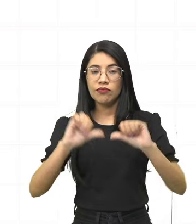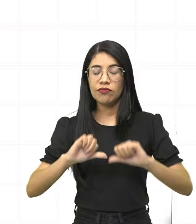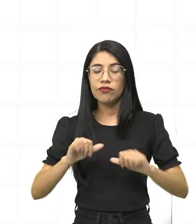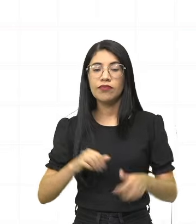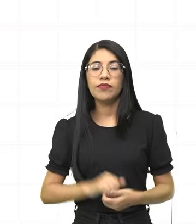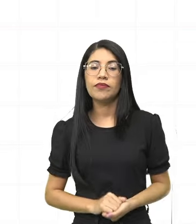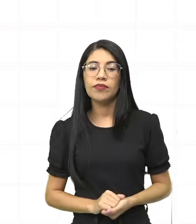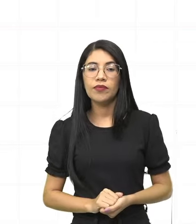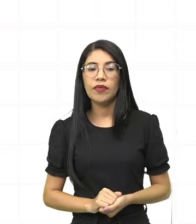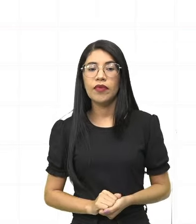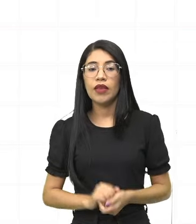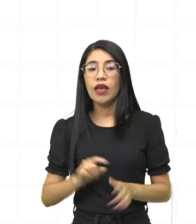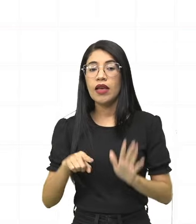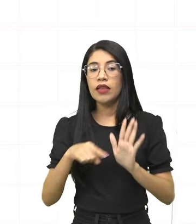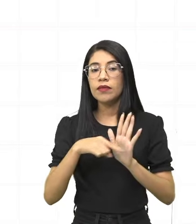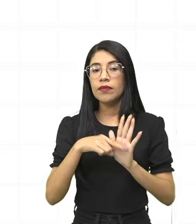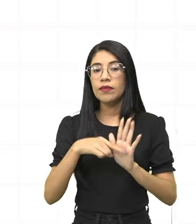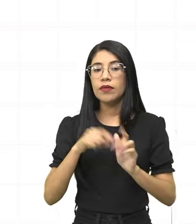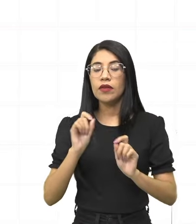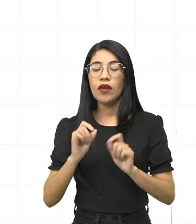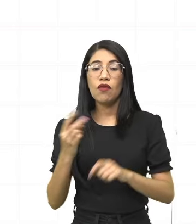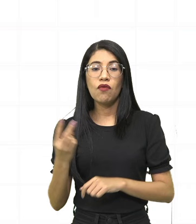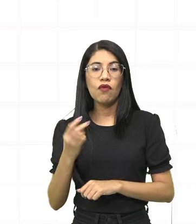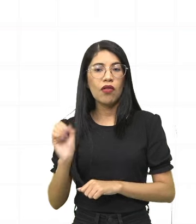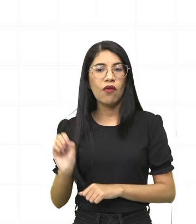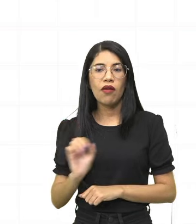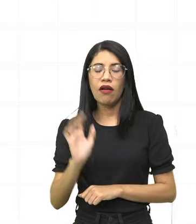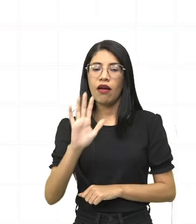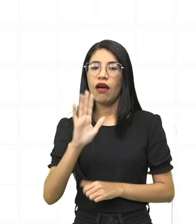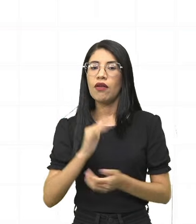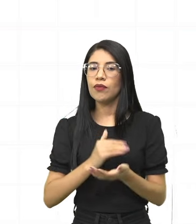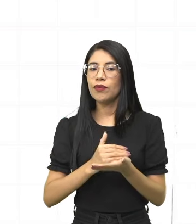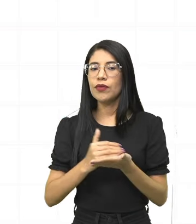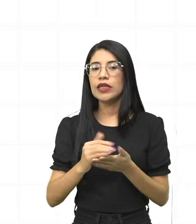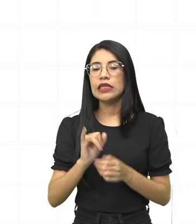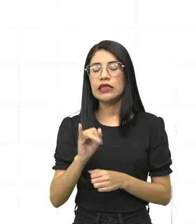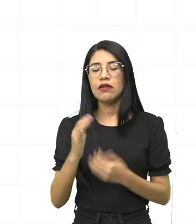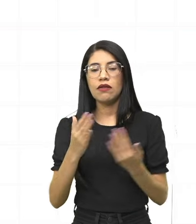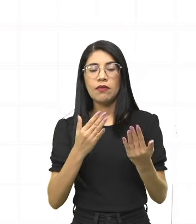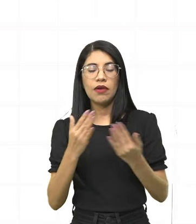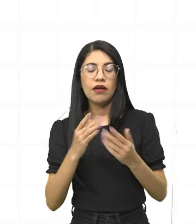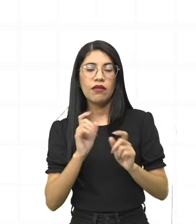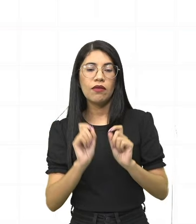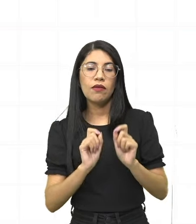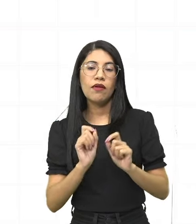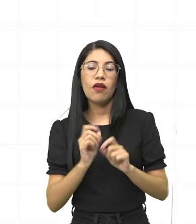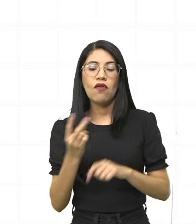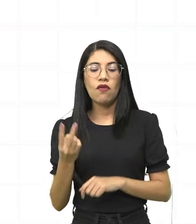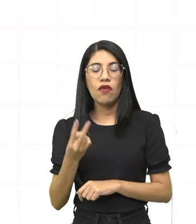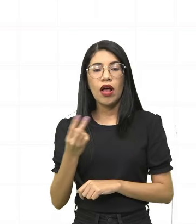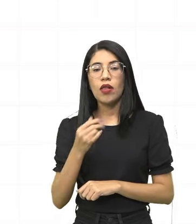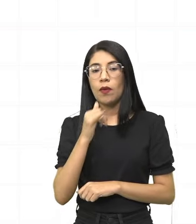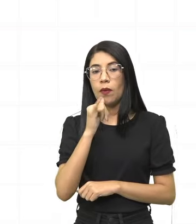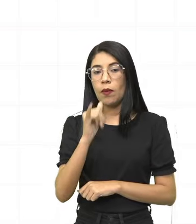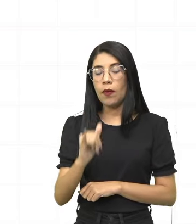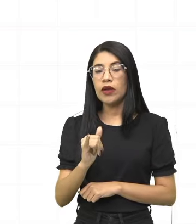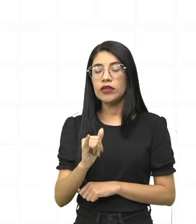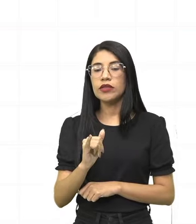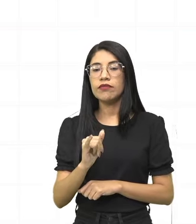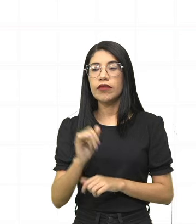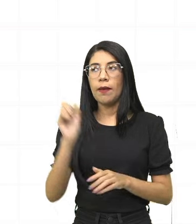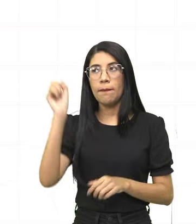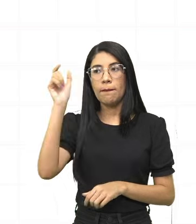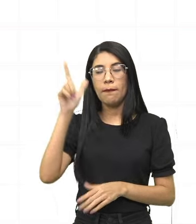Nas desvantagens, a gente tem um alto custo inicial, né? Com relação ao custo da energia que vai ser